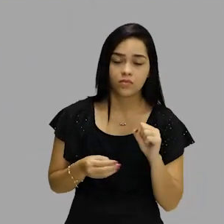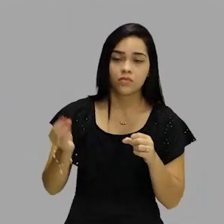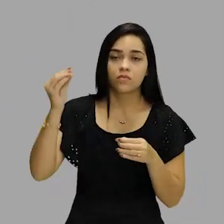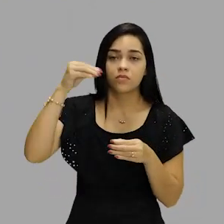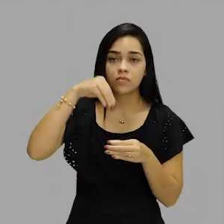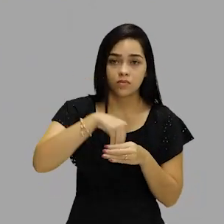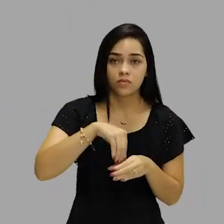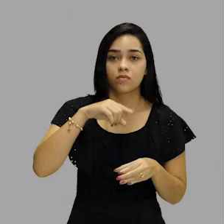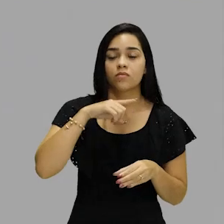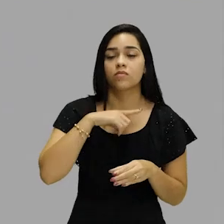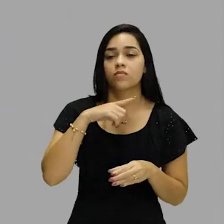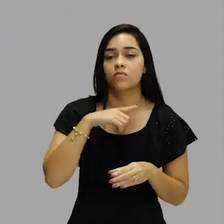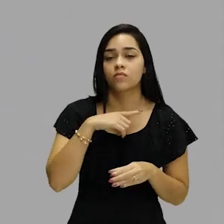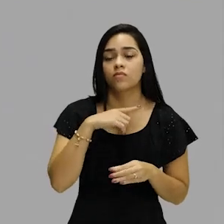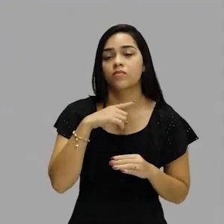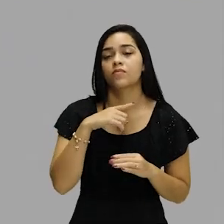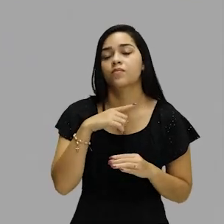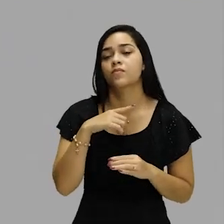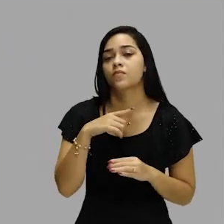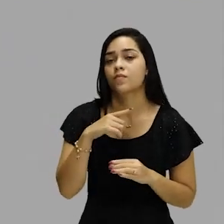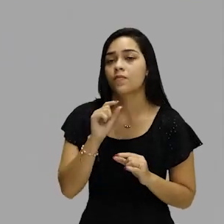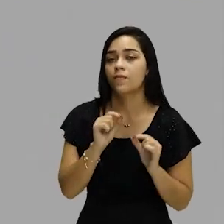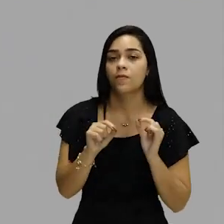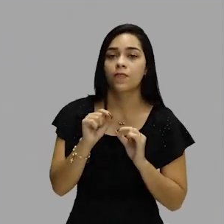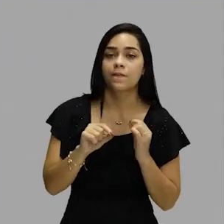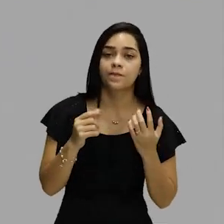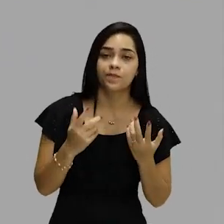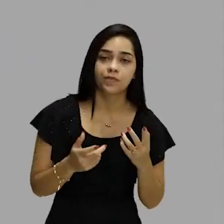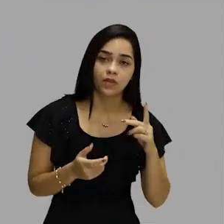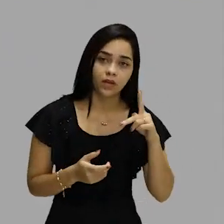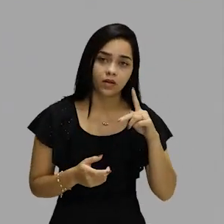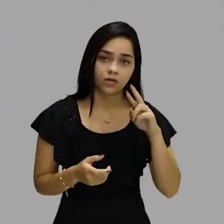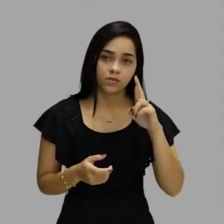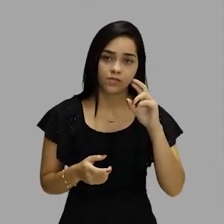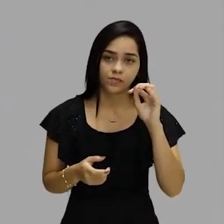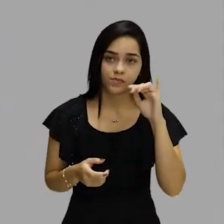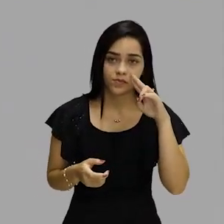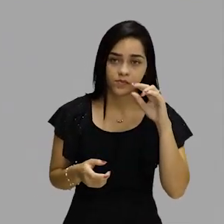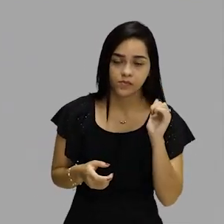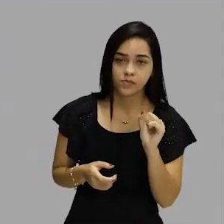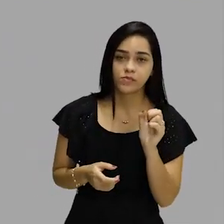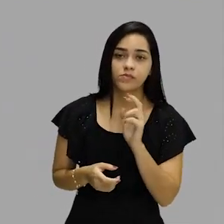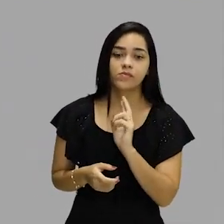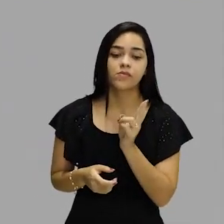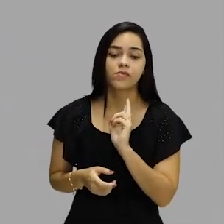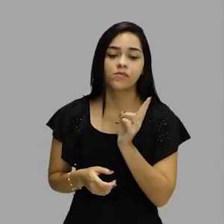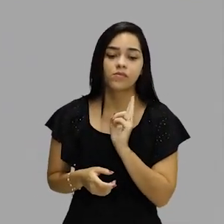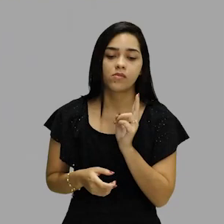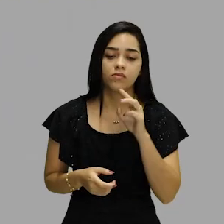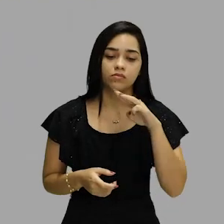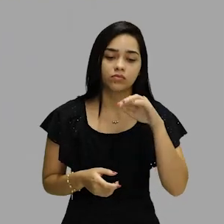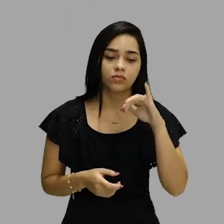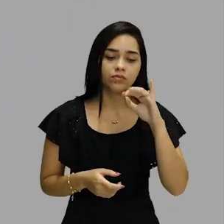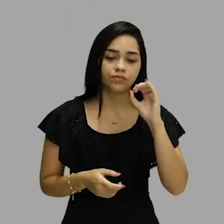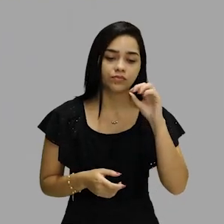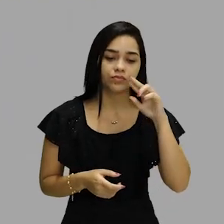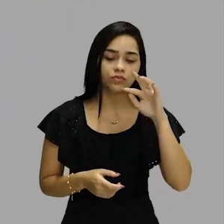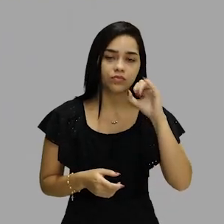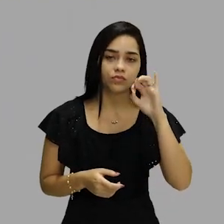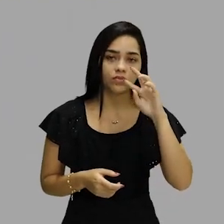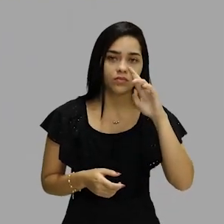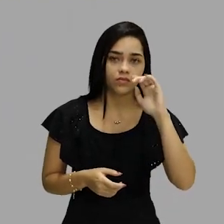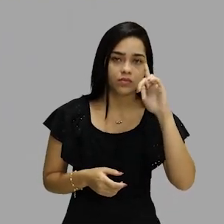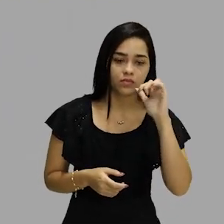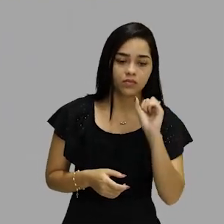dessas células contráteis existem proteínas que a gente chama de miofibrilas